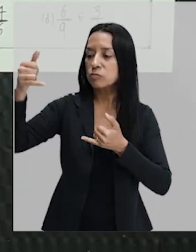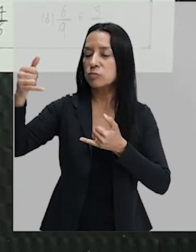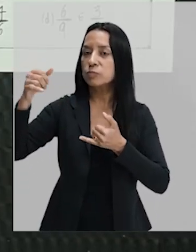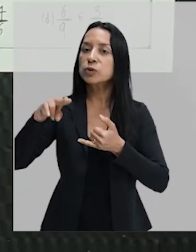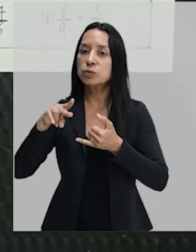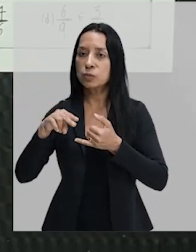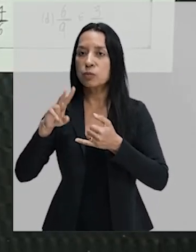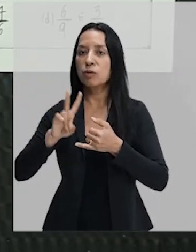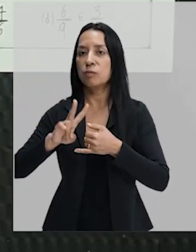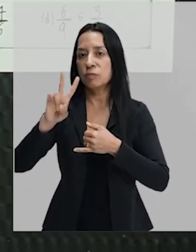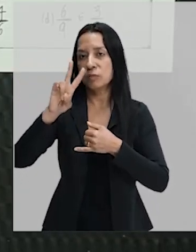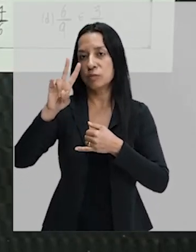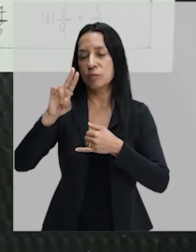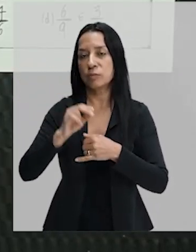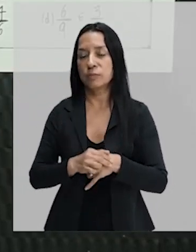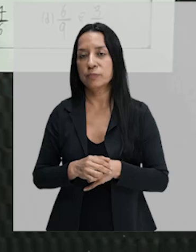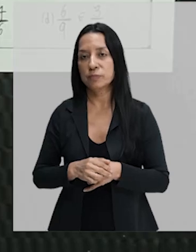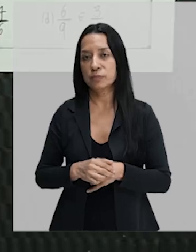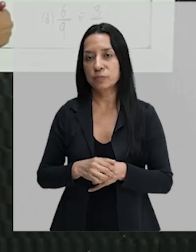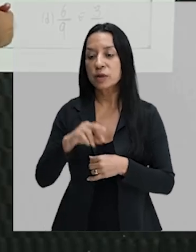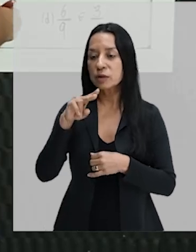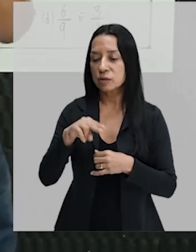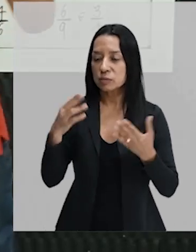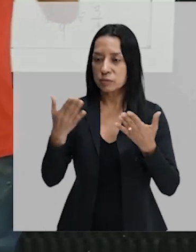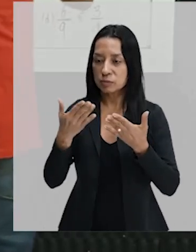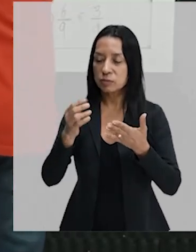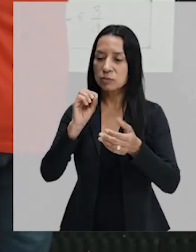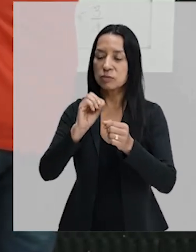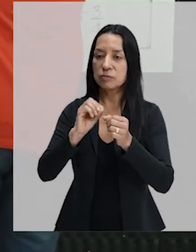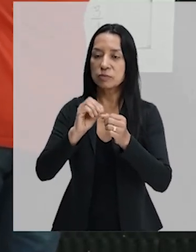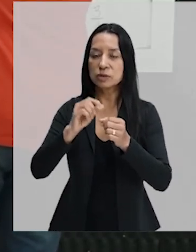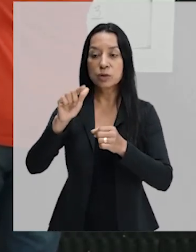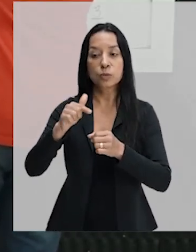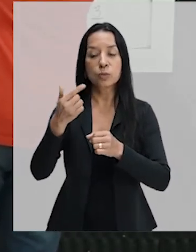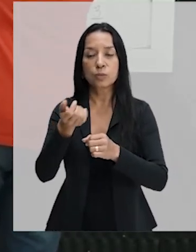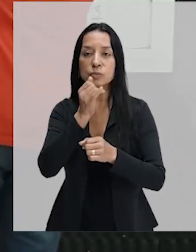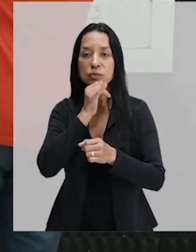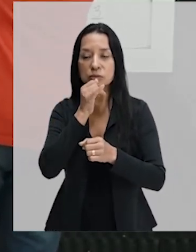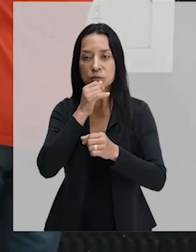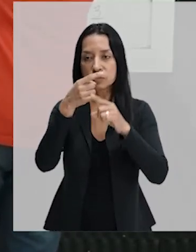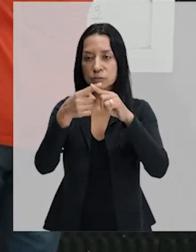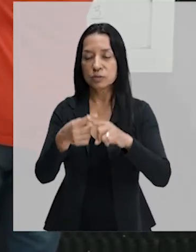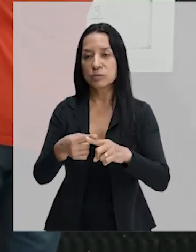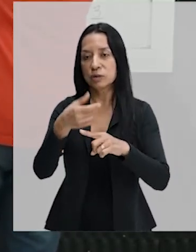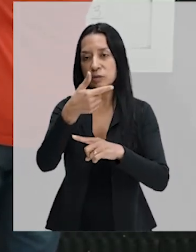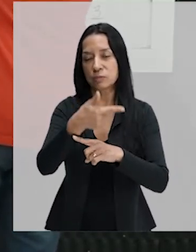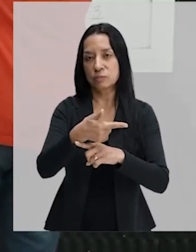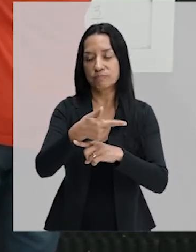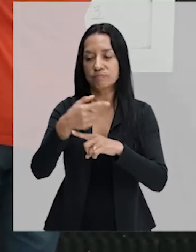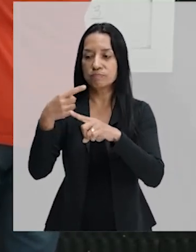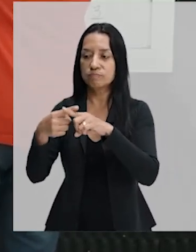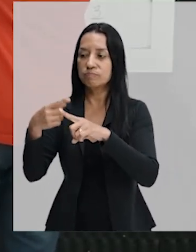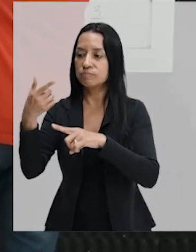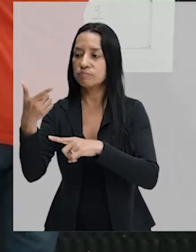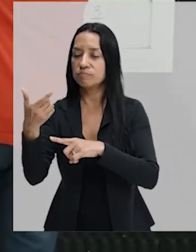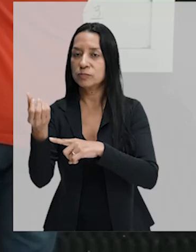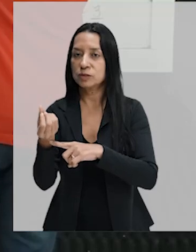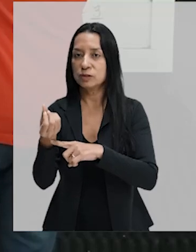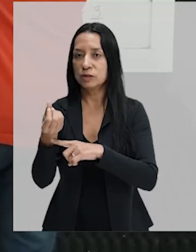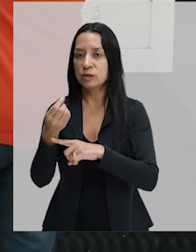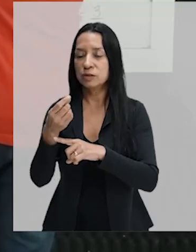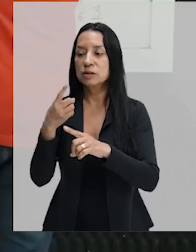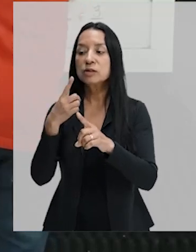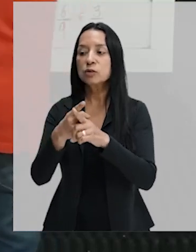Vamos fazer a mesma coisa nesse outro exemplo aqui. Ó. Se eu multiplicar o 2 pelo 6, eu vou